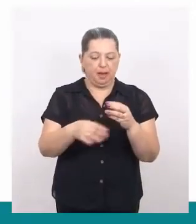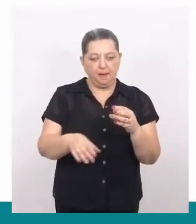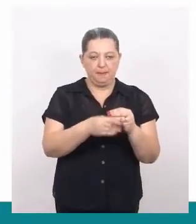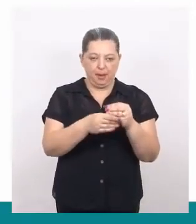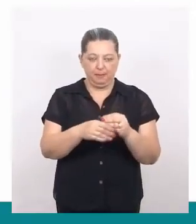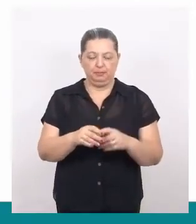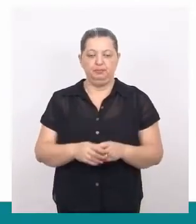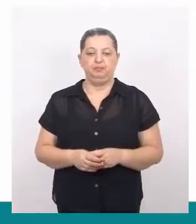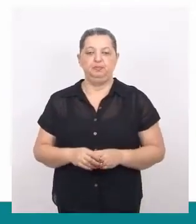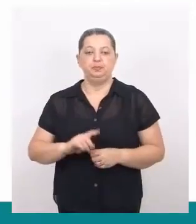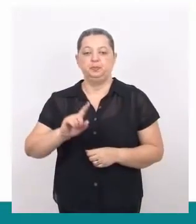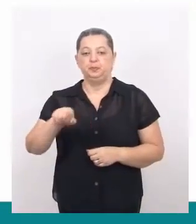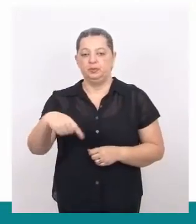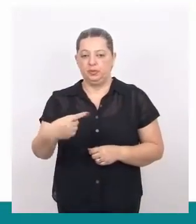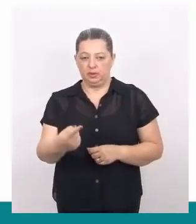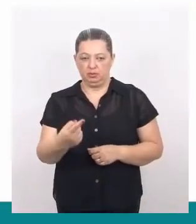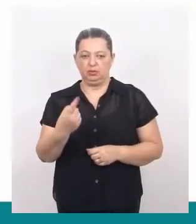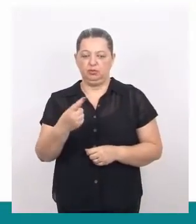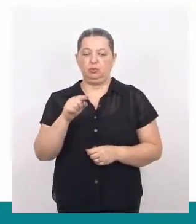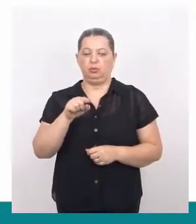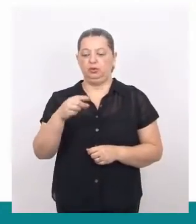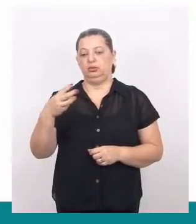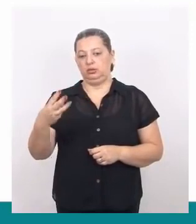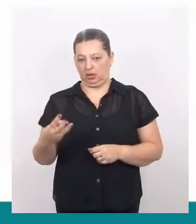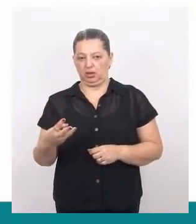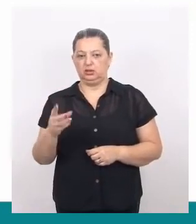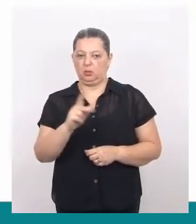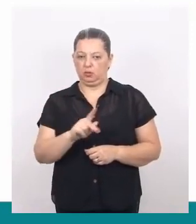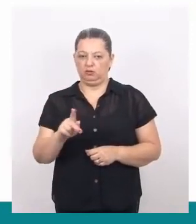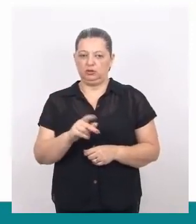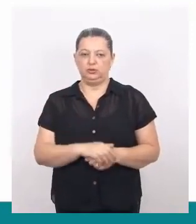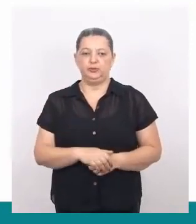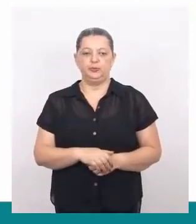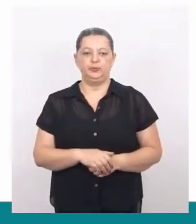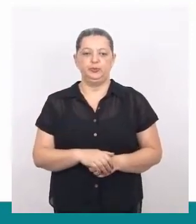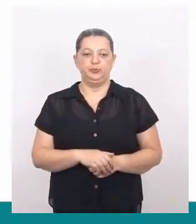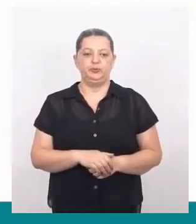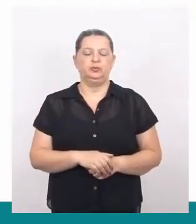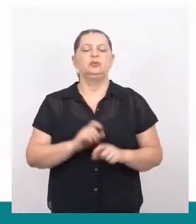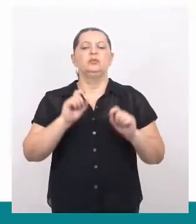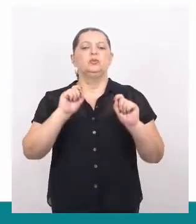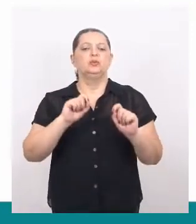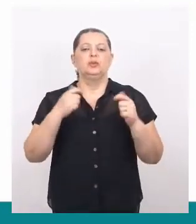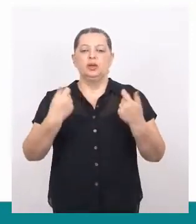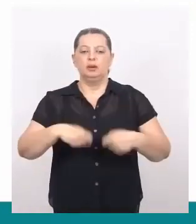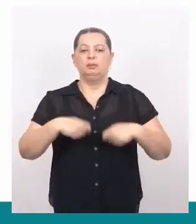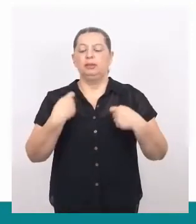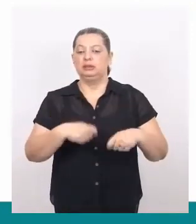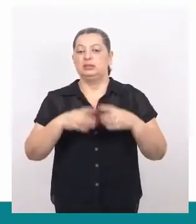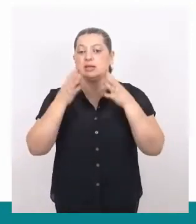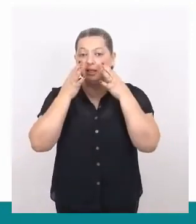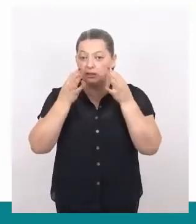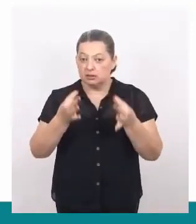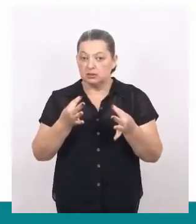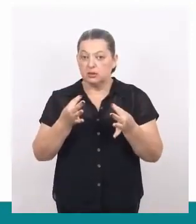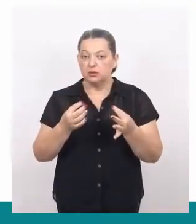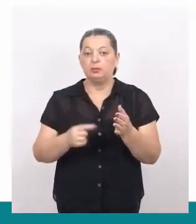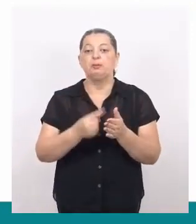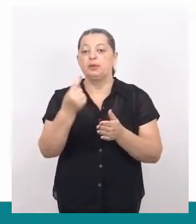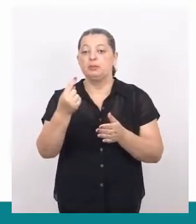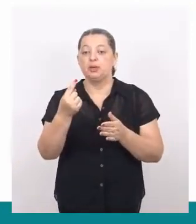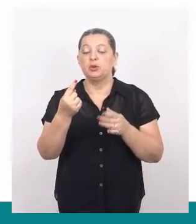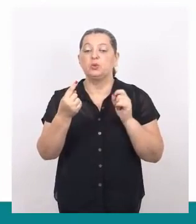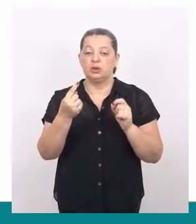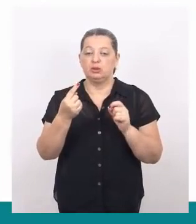posteriormente colocar 1.3 para esse docente. Além disso, o que precisa atentar? Primeiro,